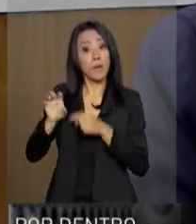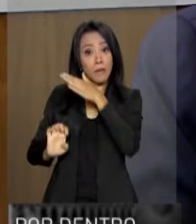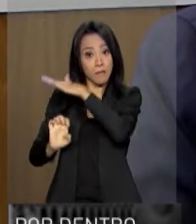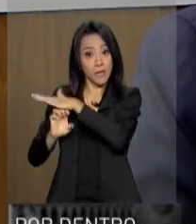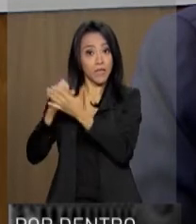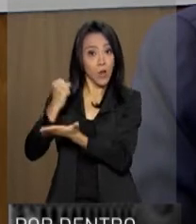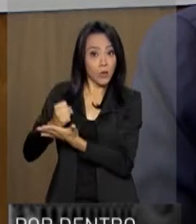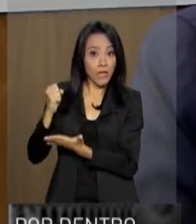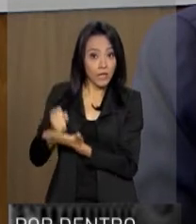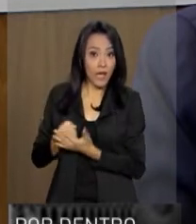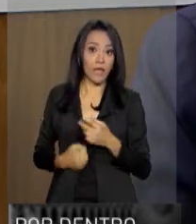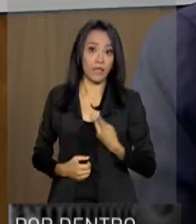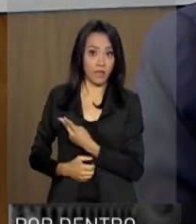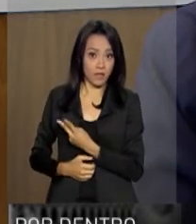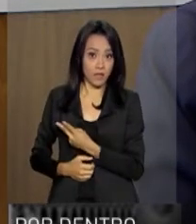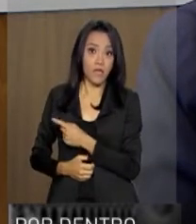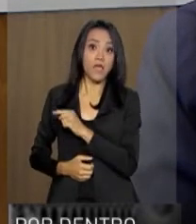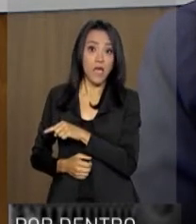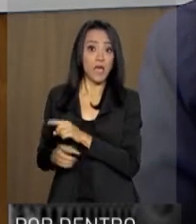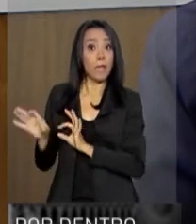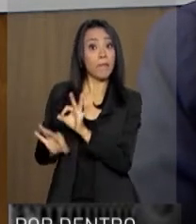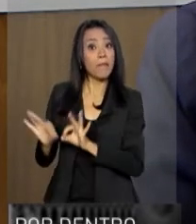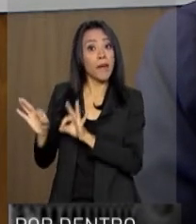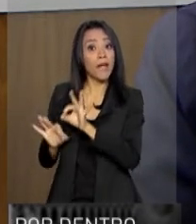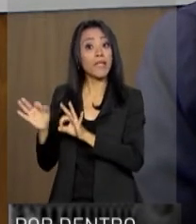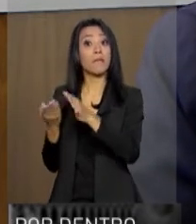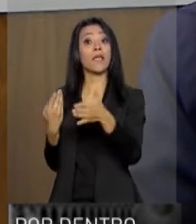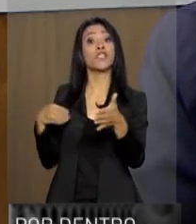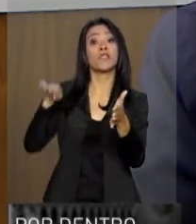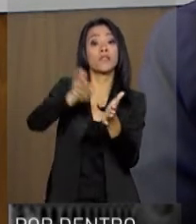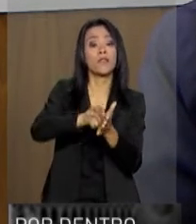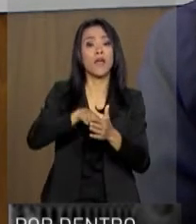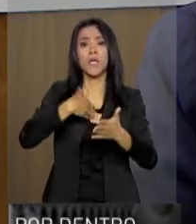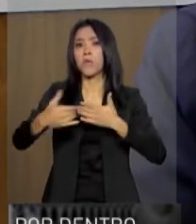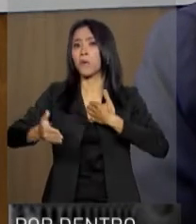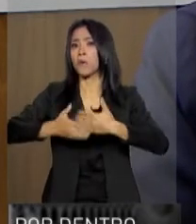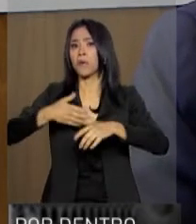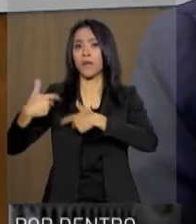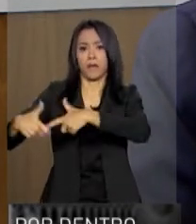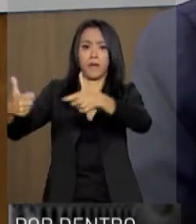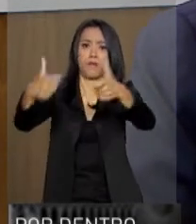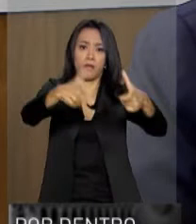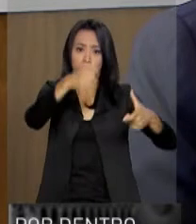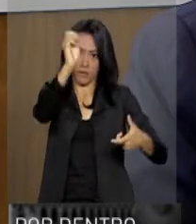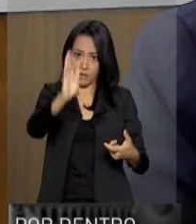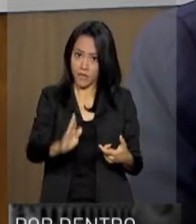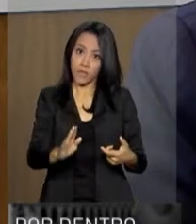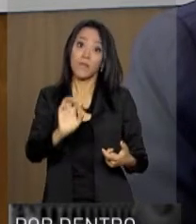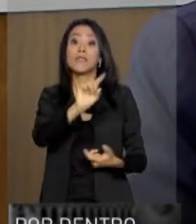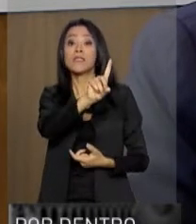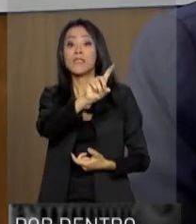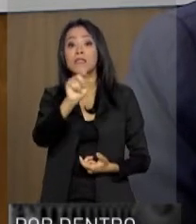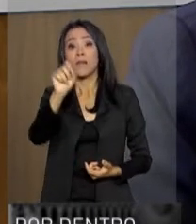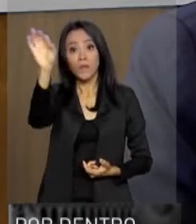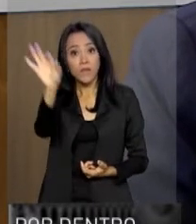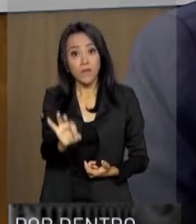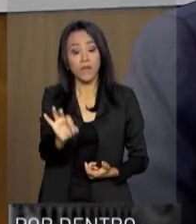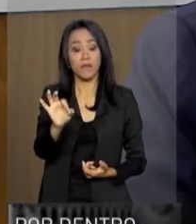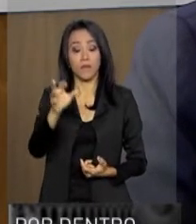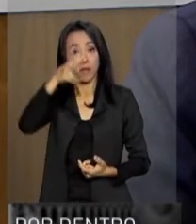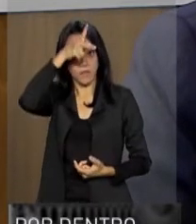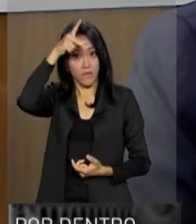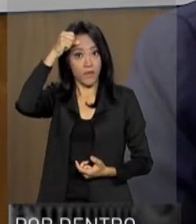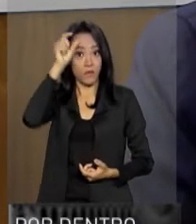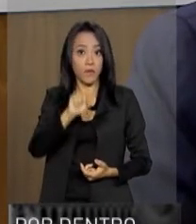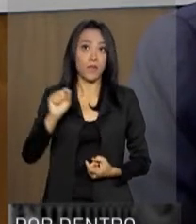estão preparados para chegar em qualquer localidade do brasil 100% das prefeituras brasileiras serão